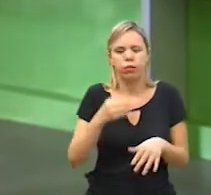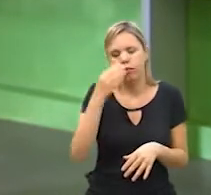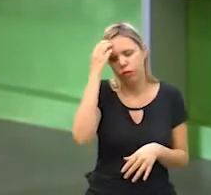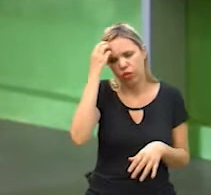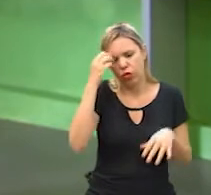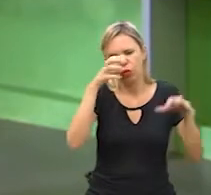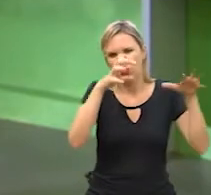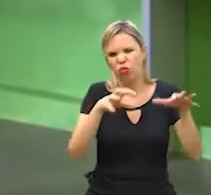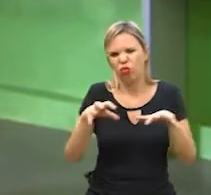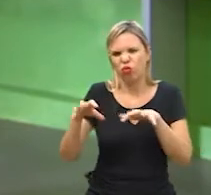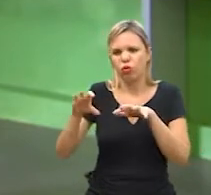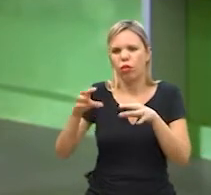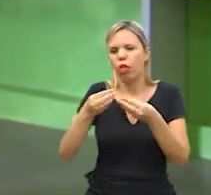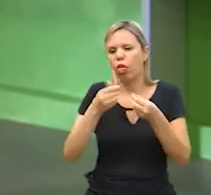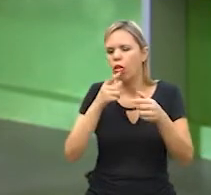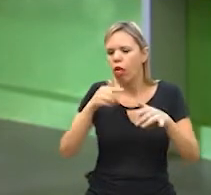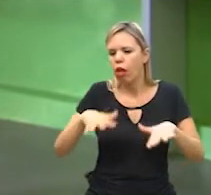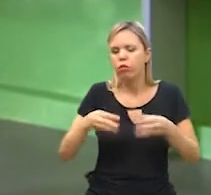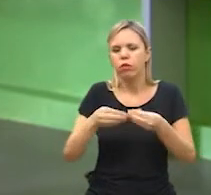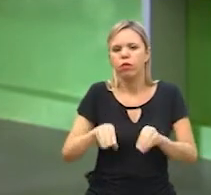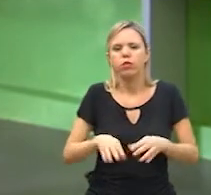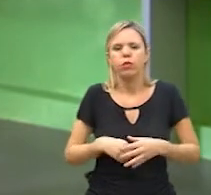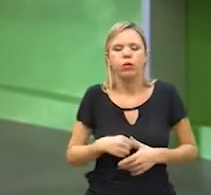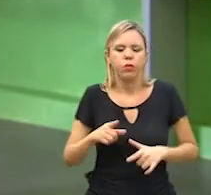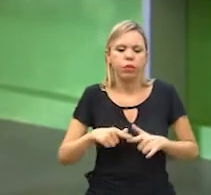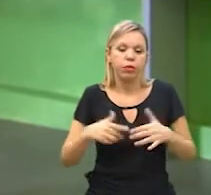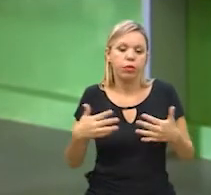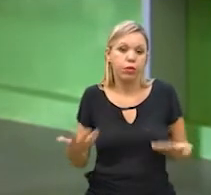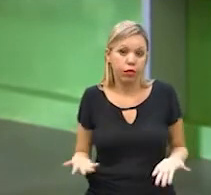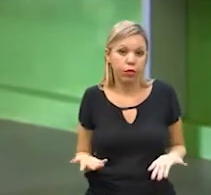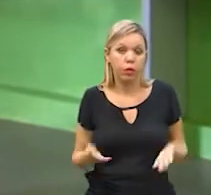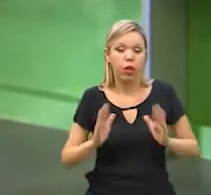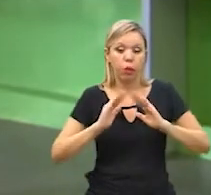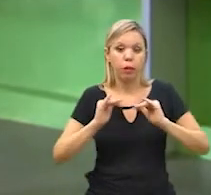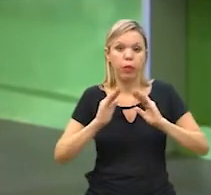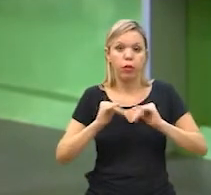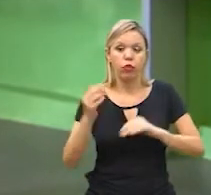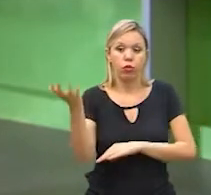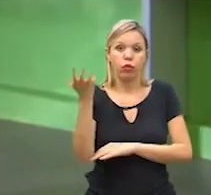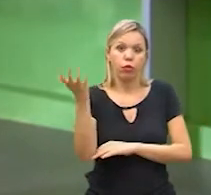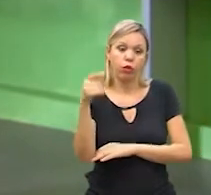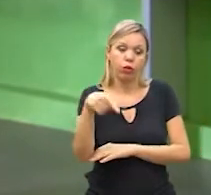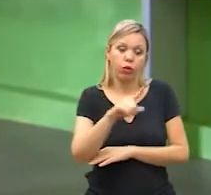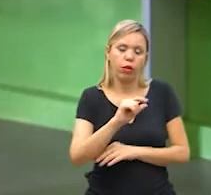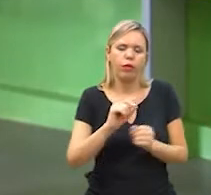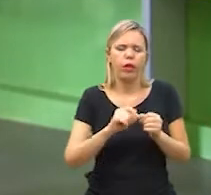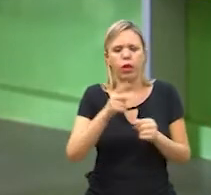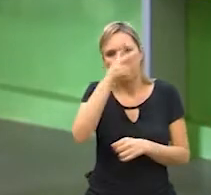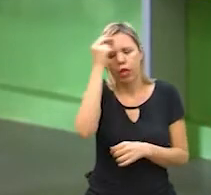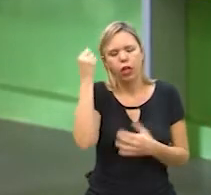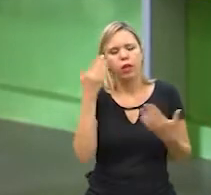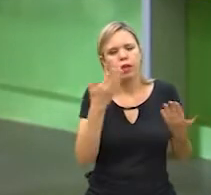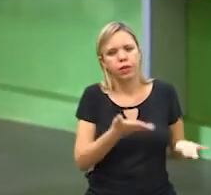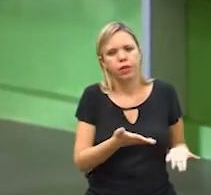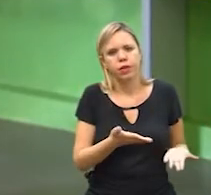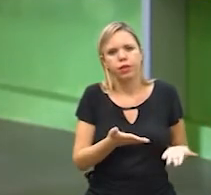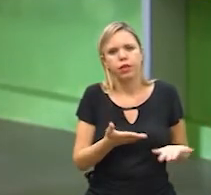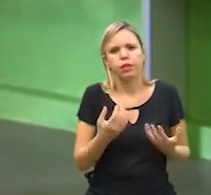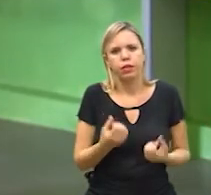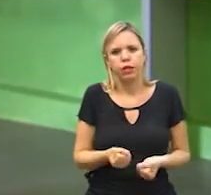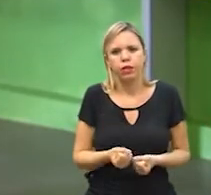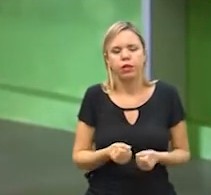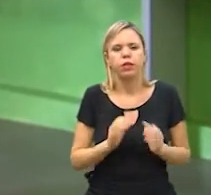temperatura do clima, como chuva, por exemplo, que molha os seus pertences. Então, isso é uma demanda que veio deles. Então, a